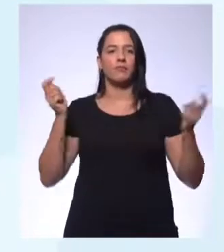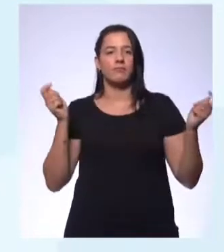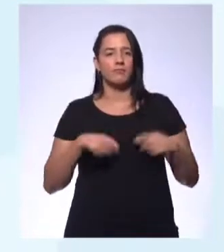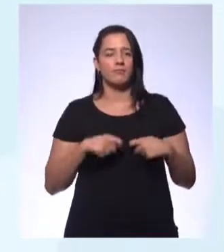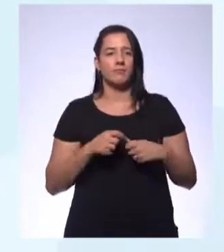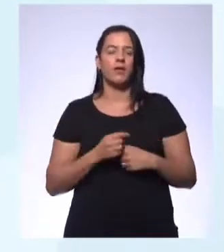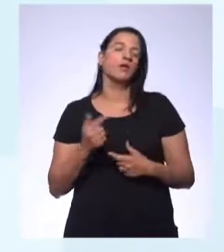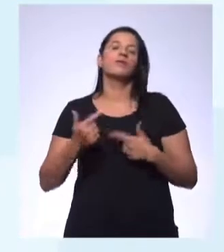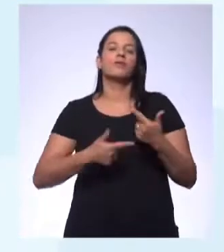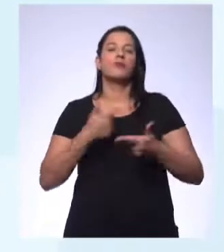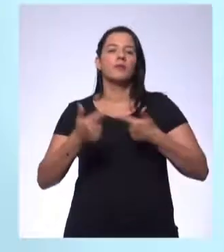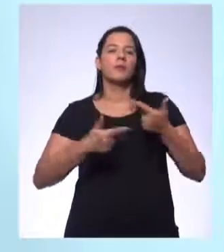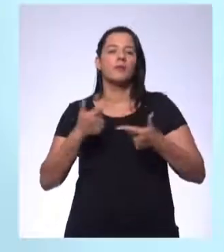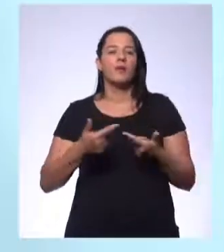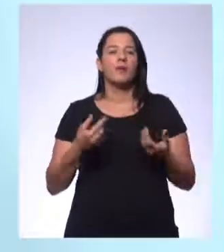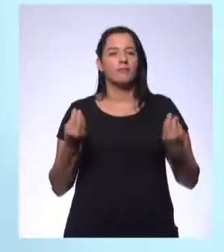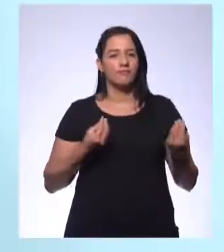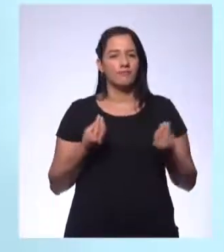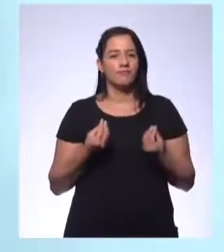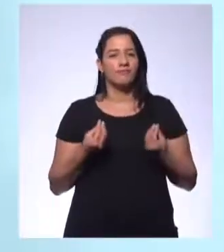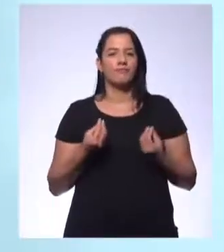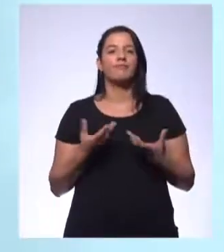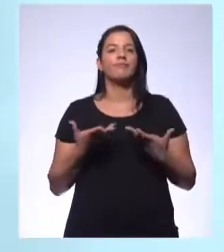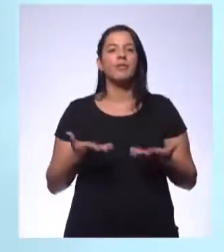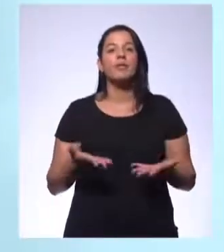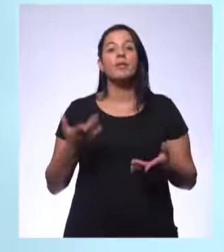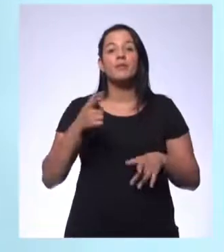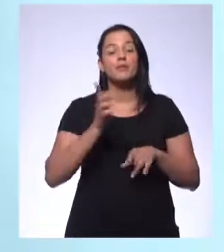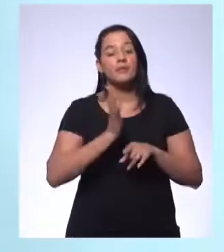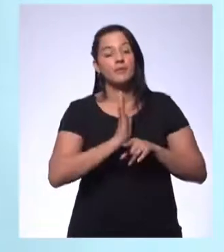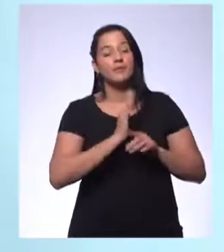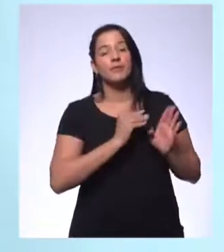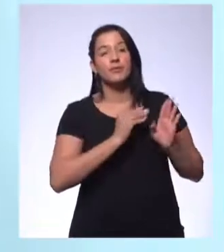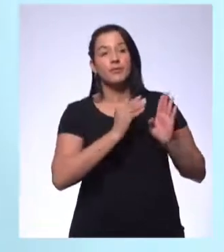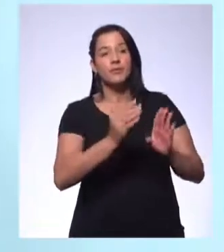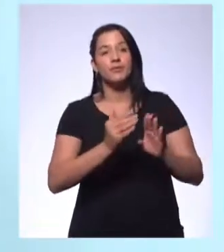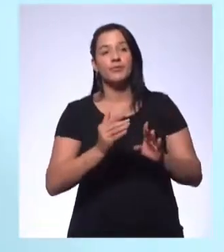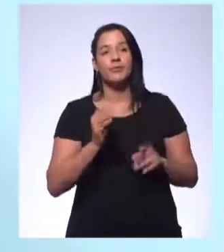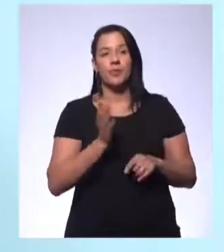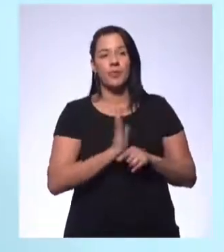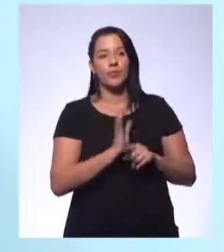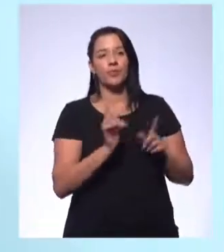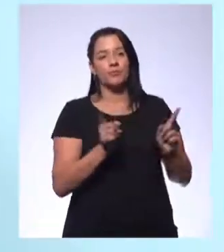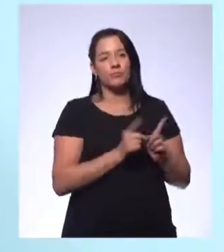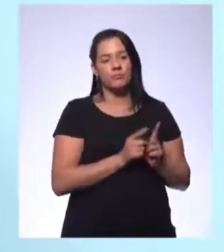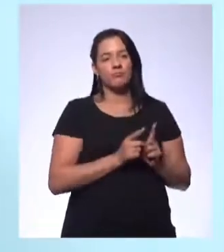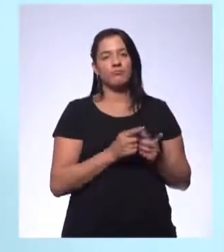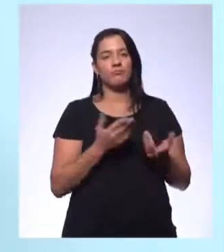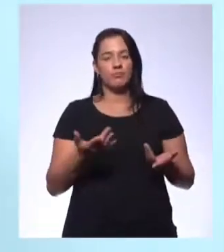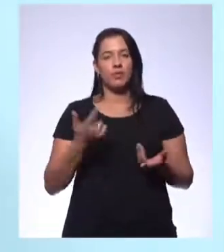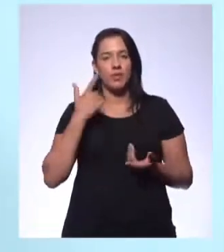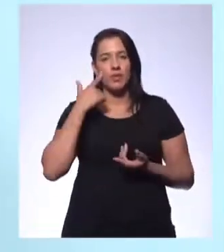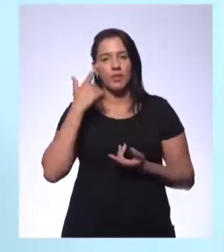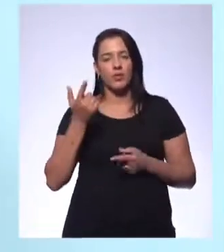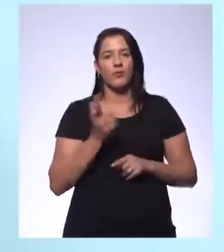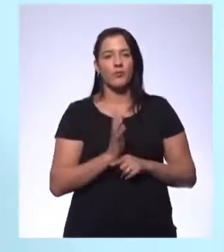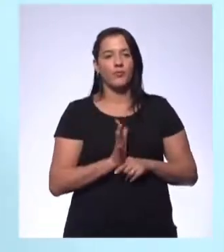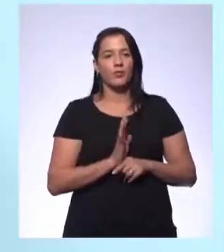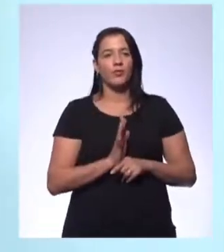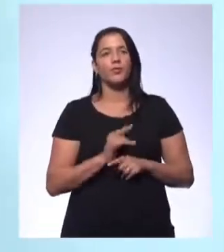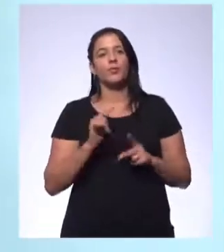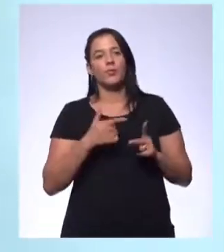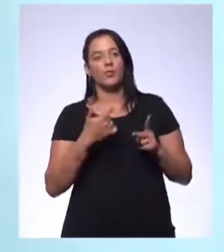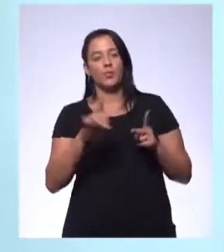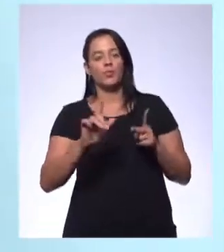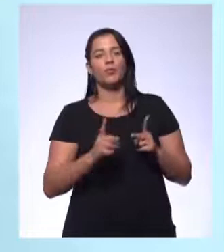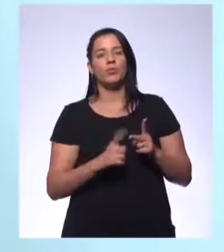vai trabalhando aqui como pode, né? E vocês assistiram também aos trailers. Um era o trailer, né, do filme mesmo, e